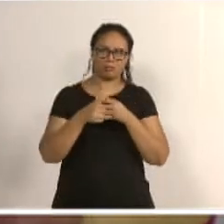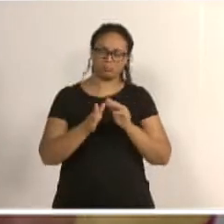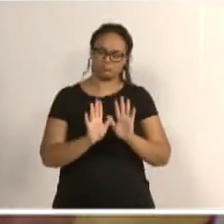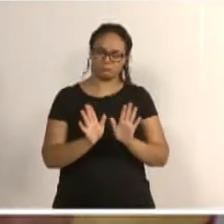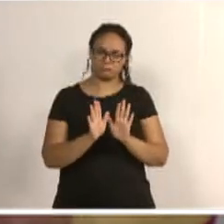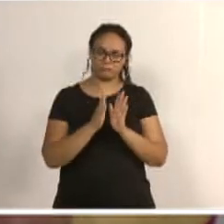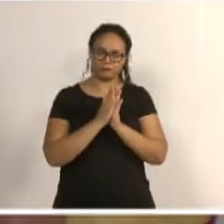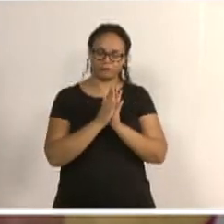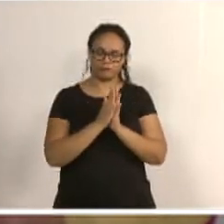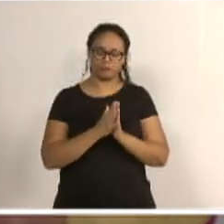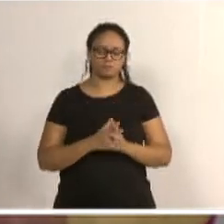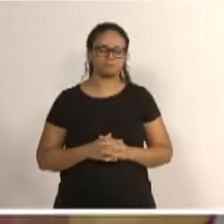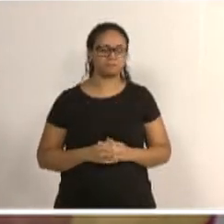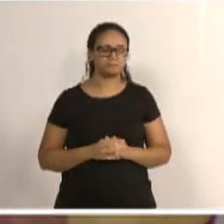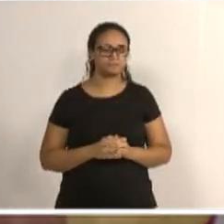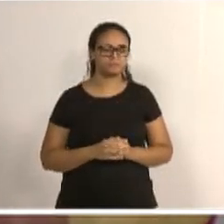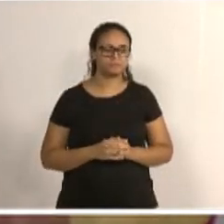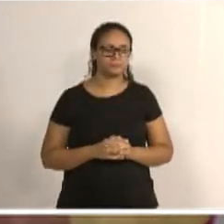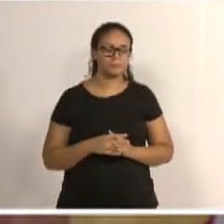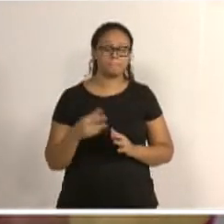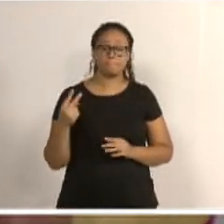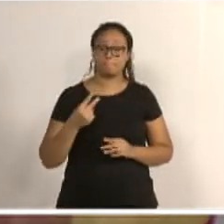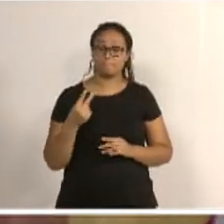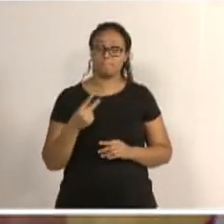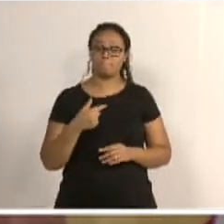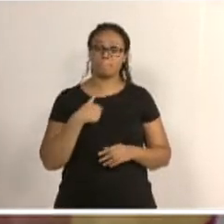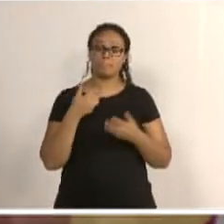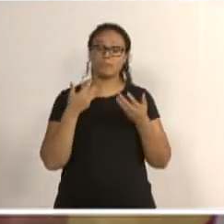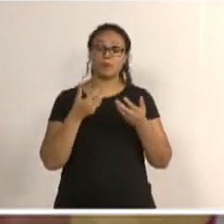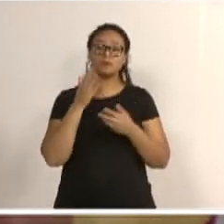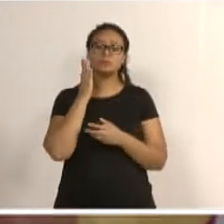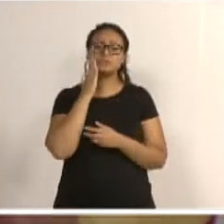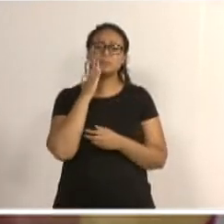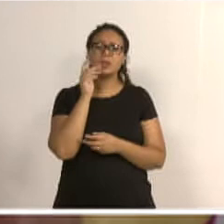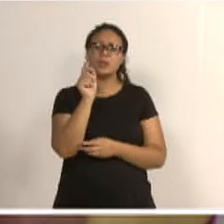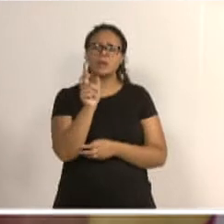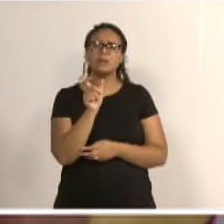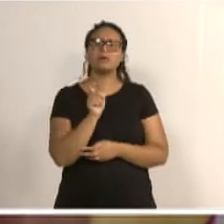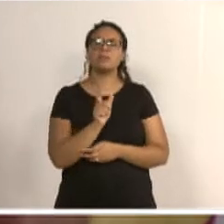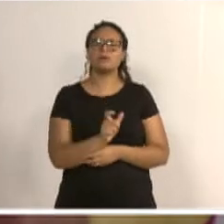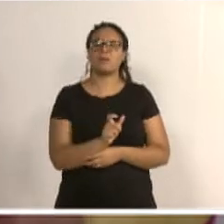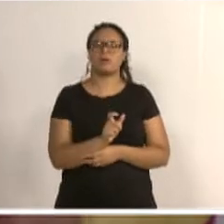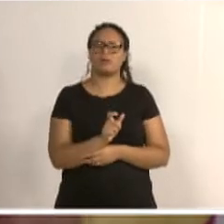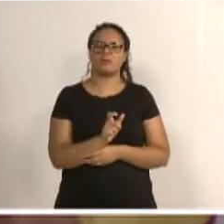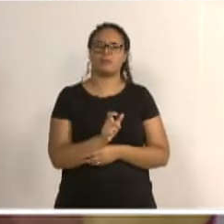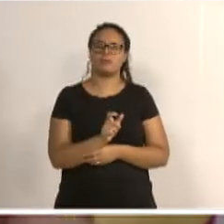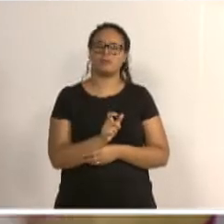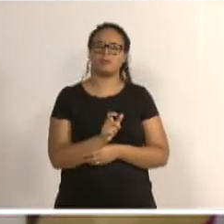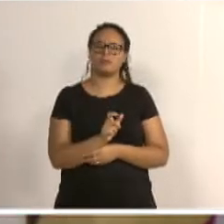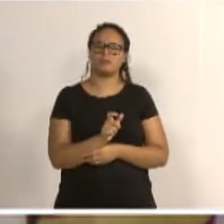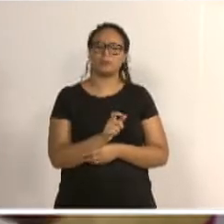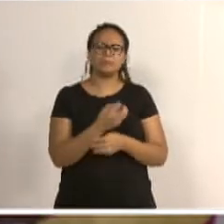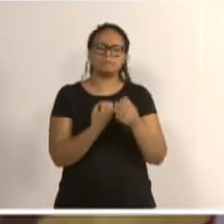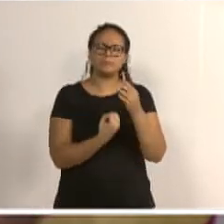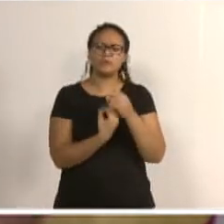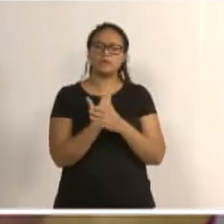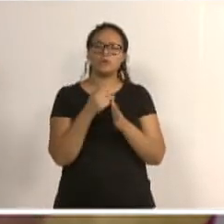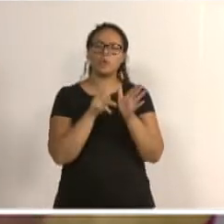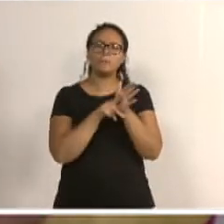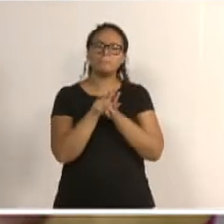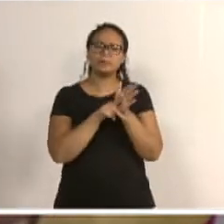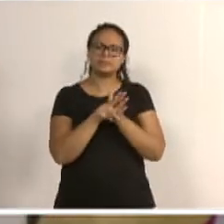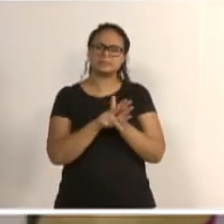presidente, eu gostaria de saber quem foi o órgão executor dessas pesquisas que foram apresentadas